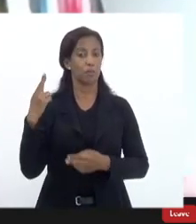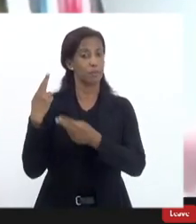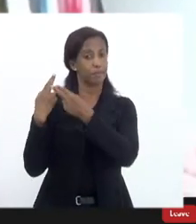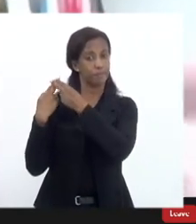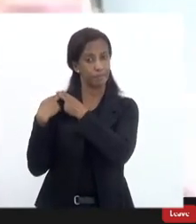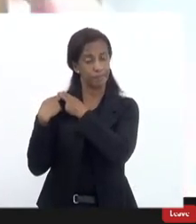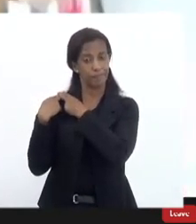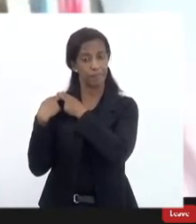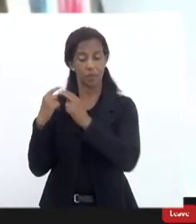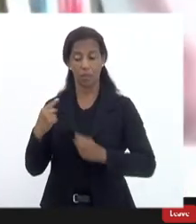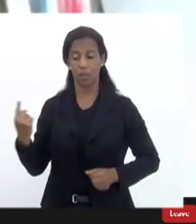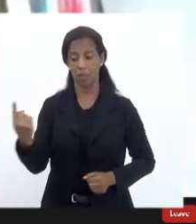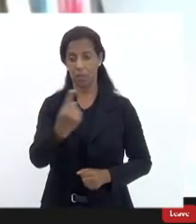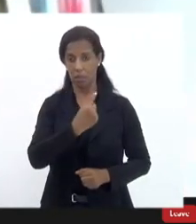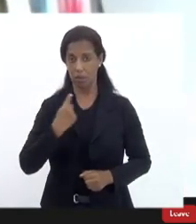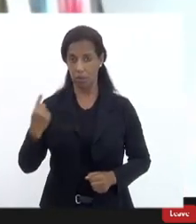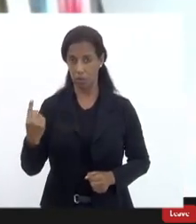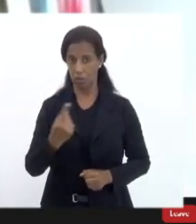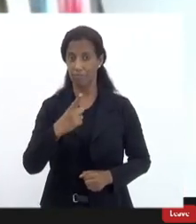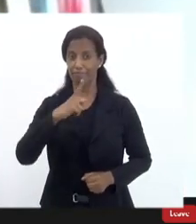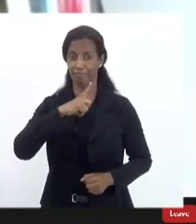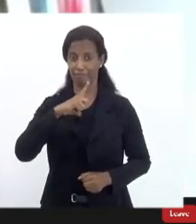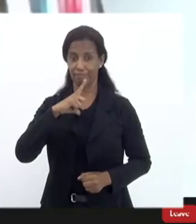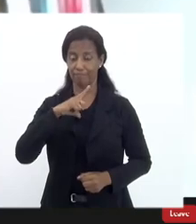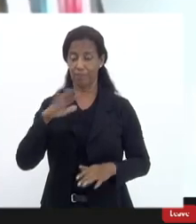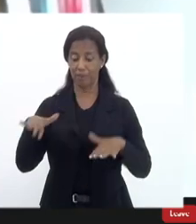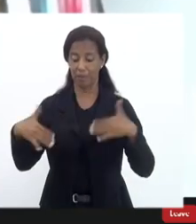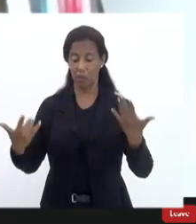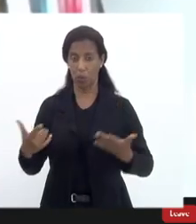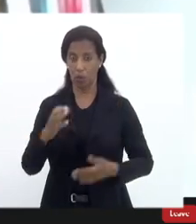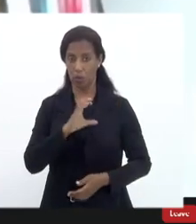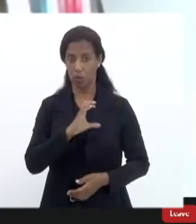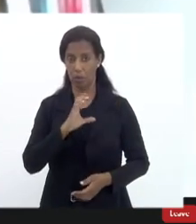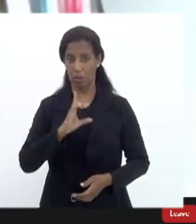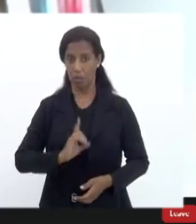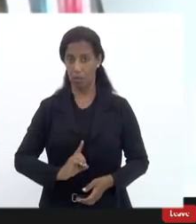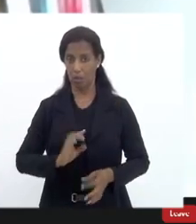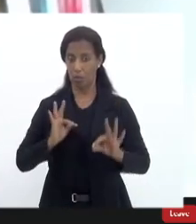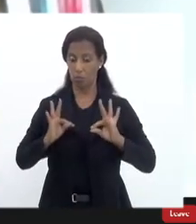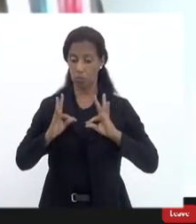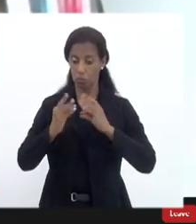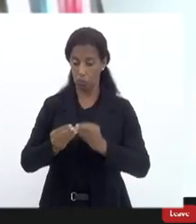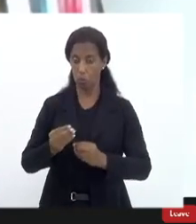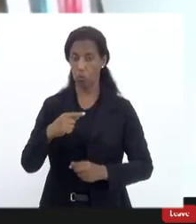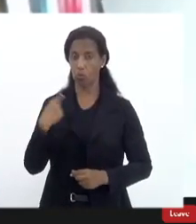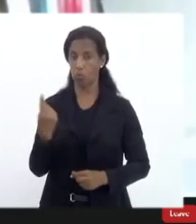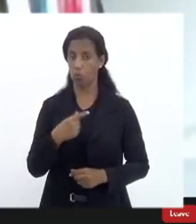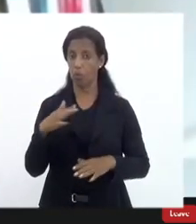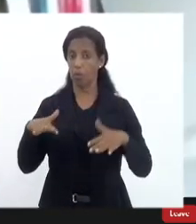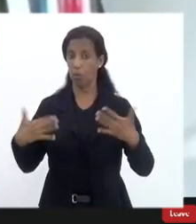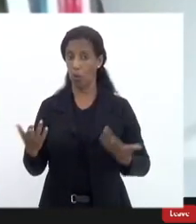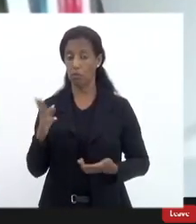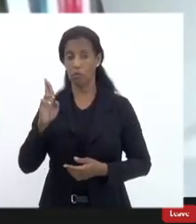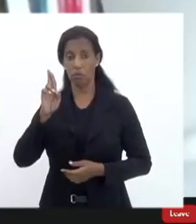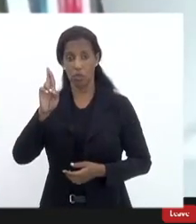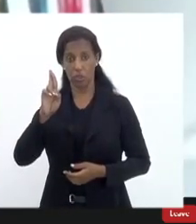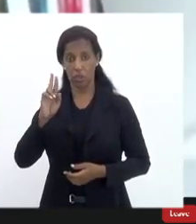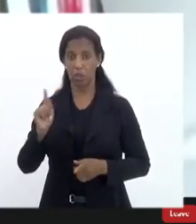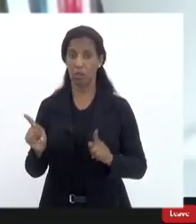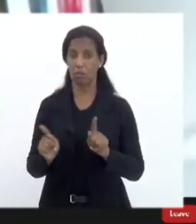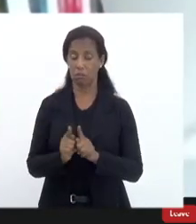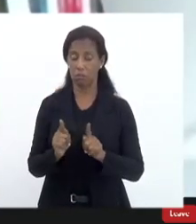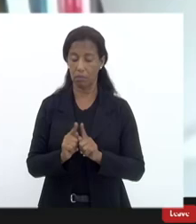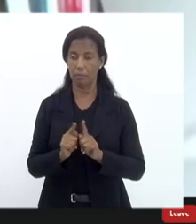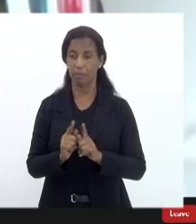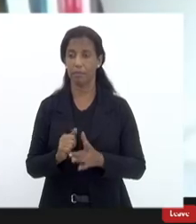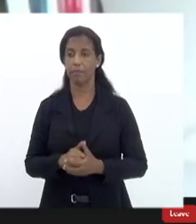responsabilidades que nós todos ocupamos enquanto cidadãos, cidadãs, enquanto representantes de